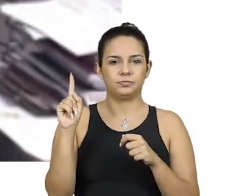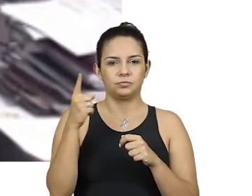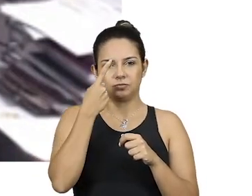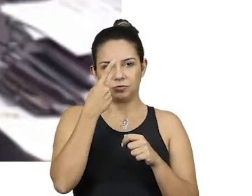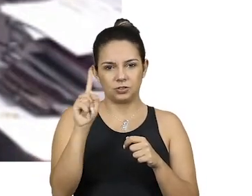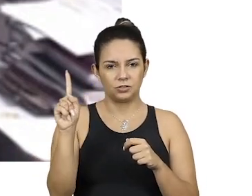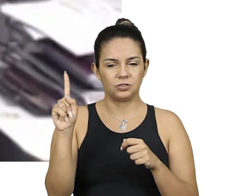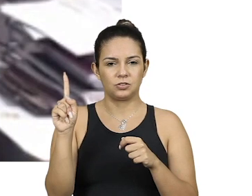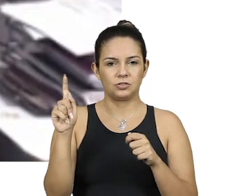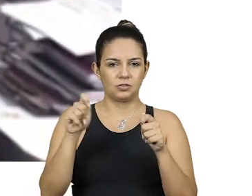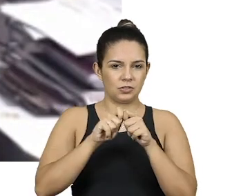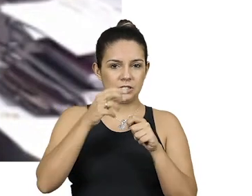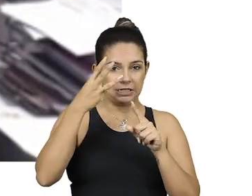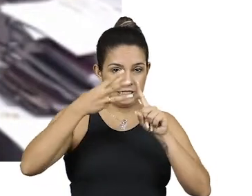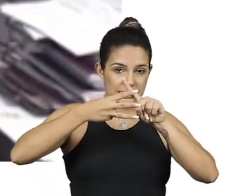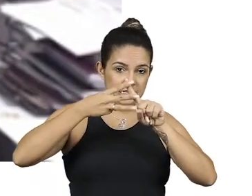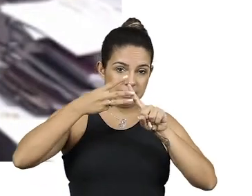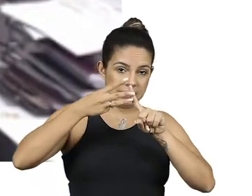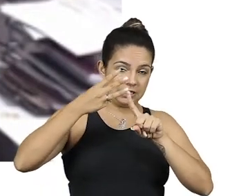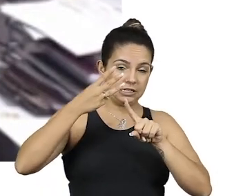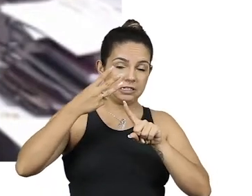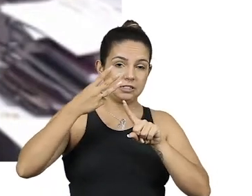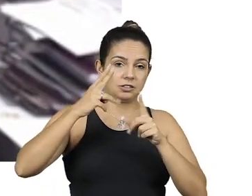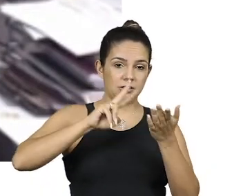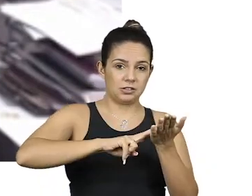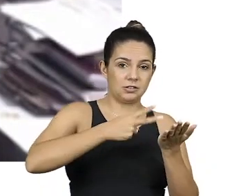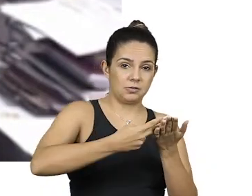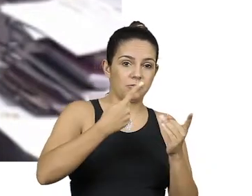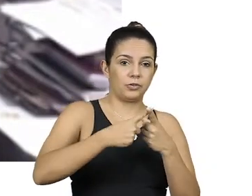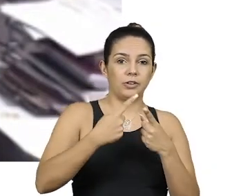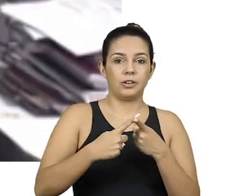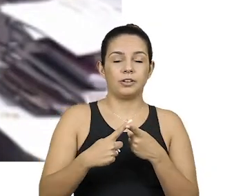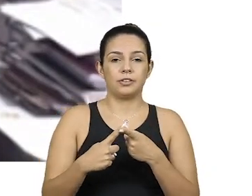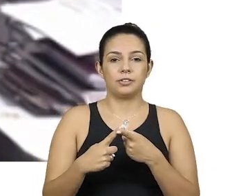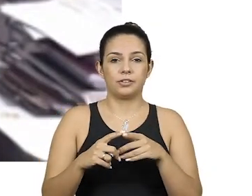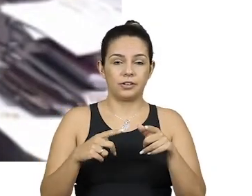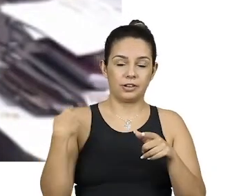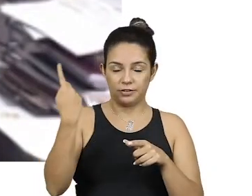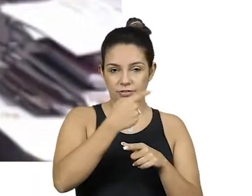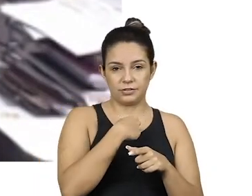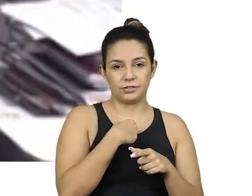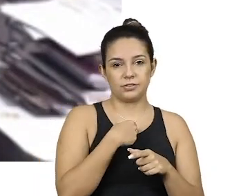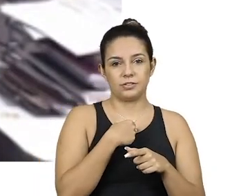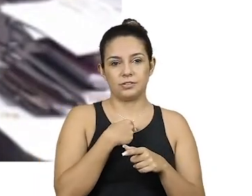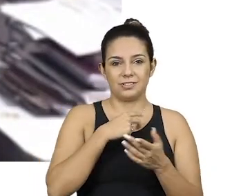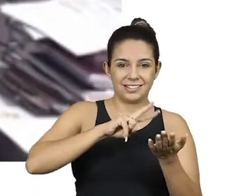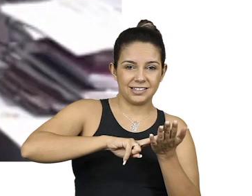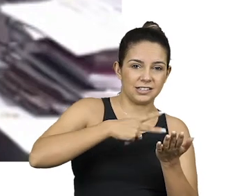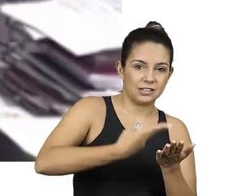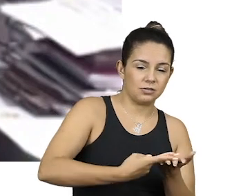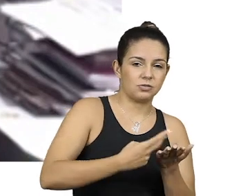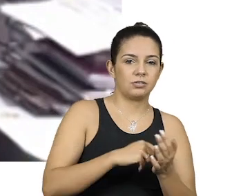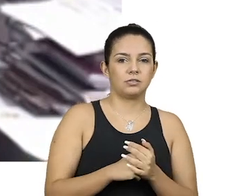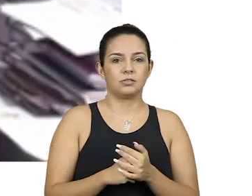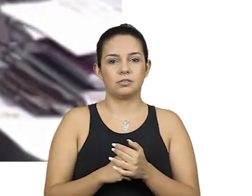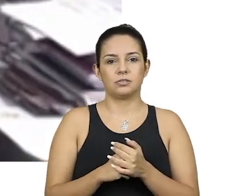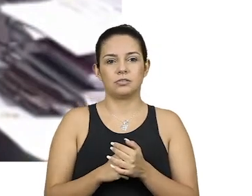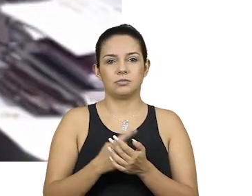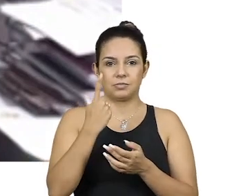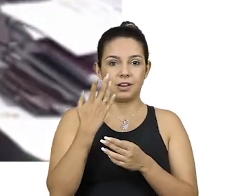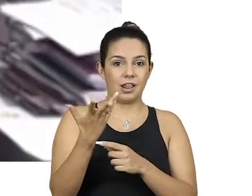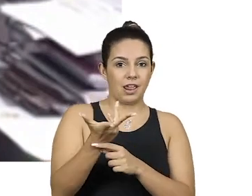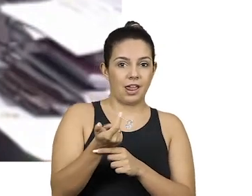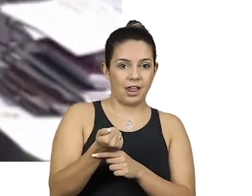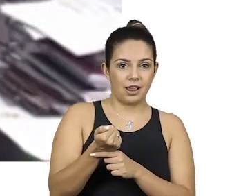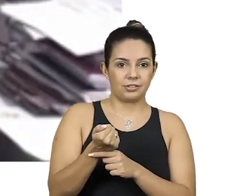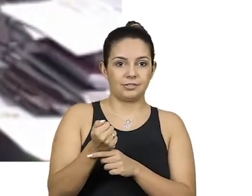A última, já fiz 3 revisões, porque a gente traduzir é uma